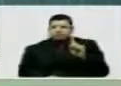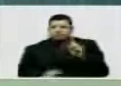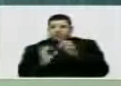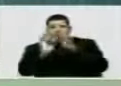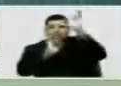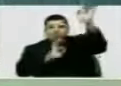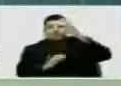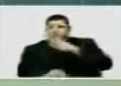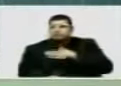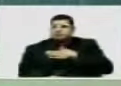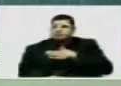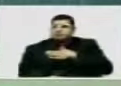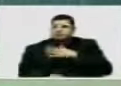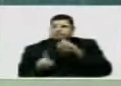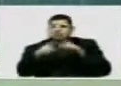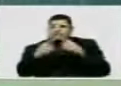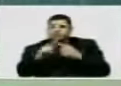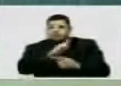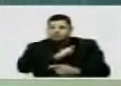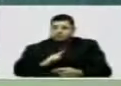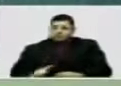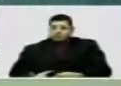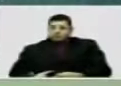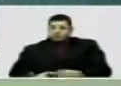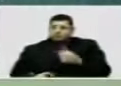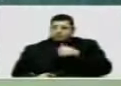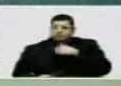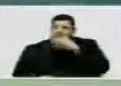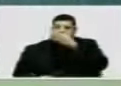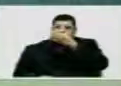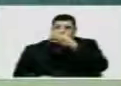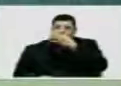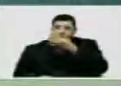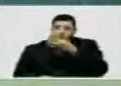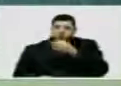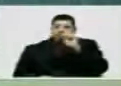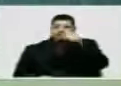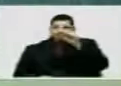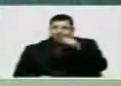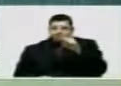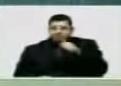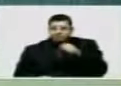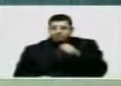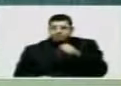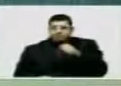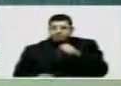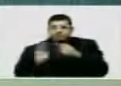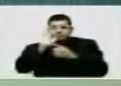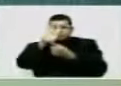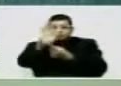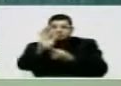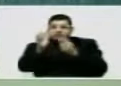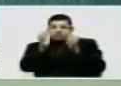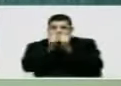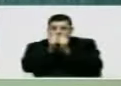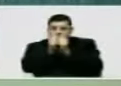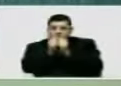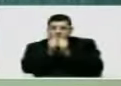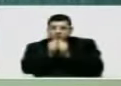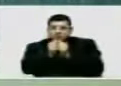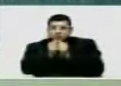Castro, longe de mim. Mas o governador, na minha opinião, deveria ter dado essa demonstração de